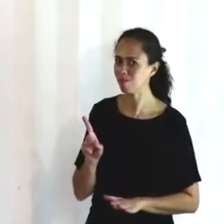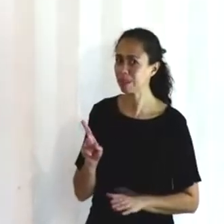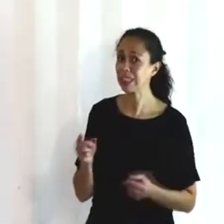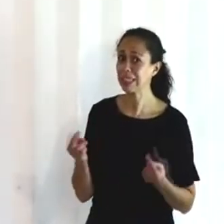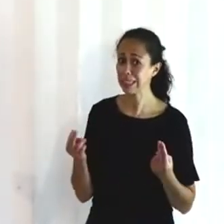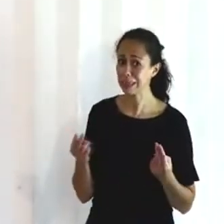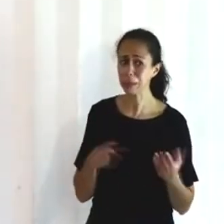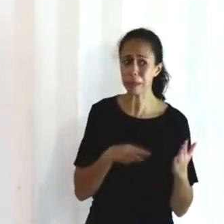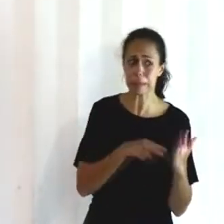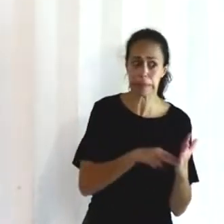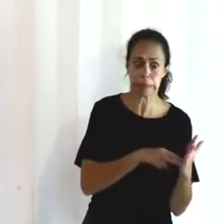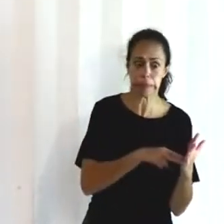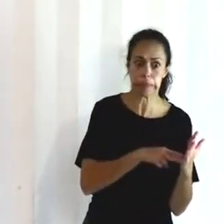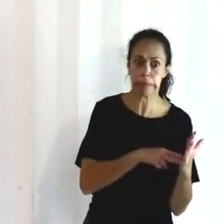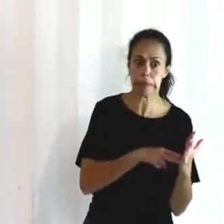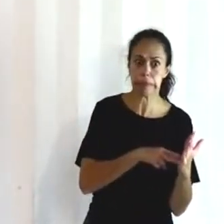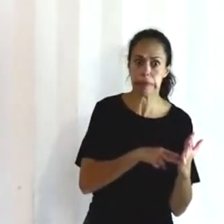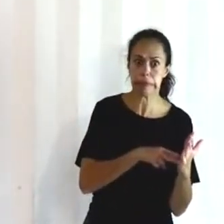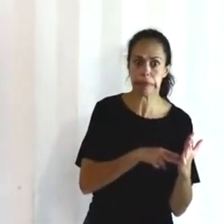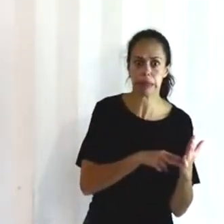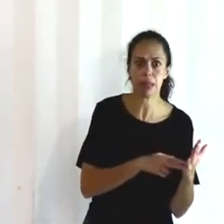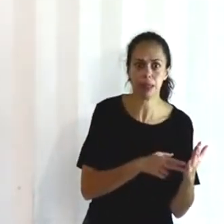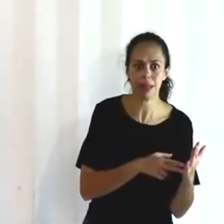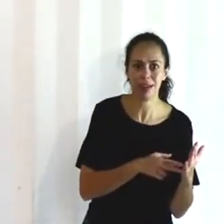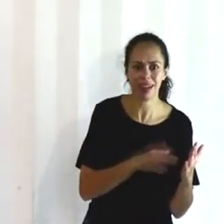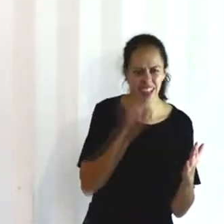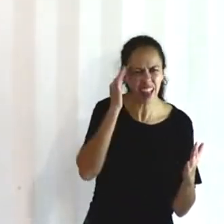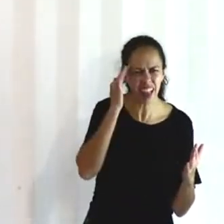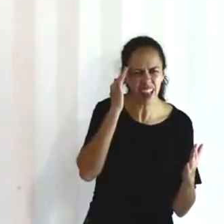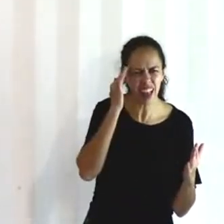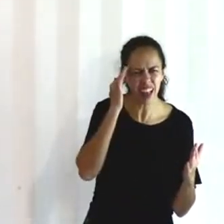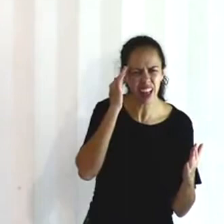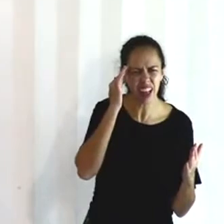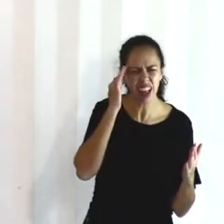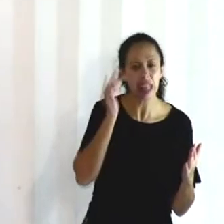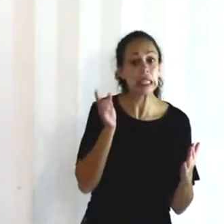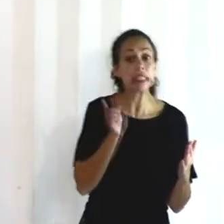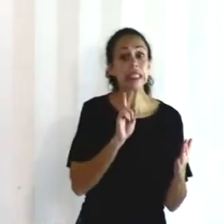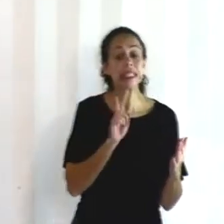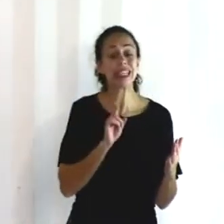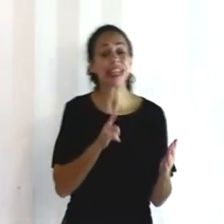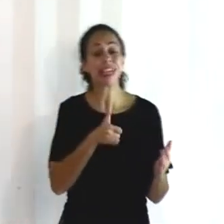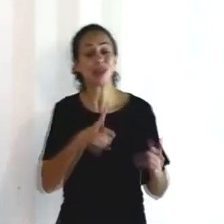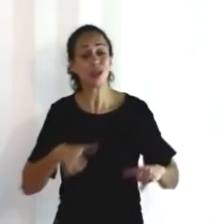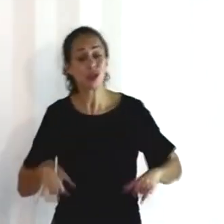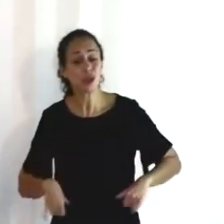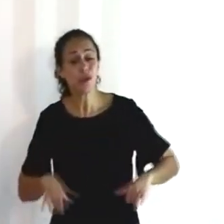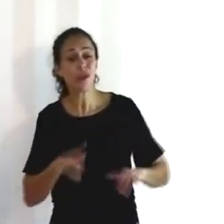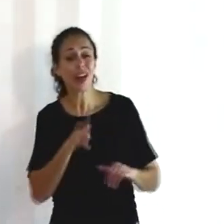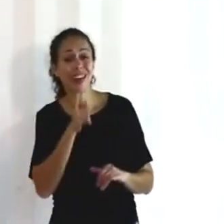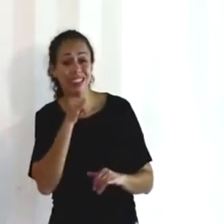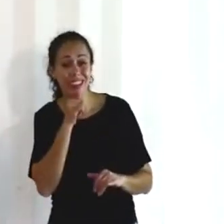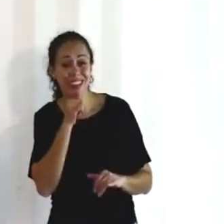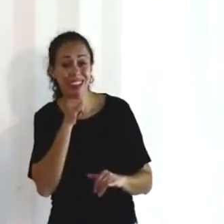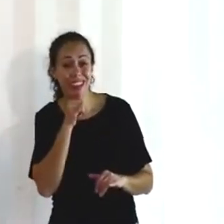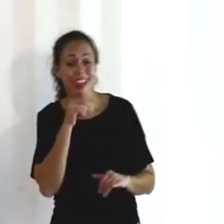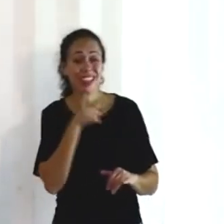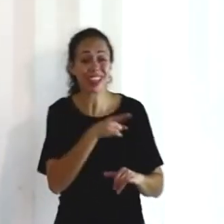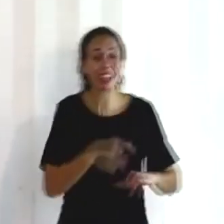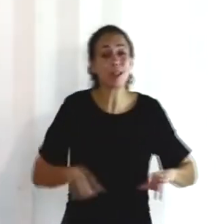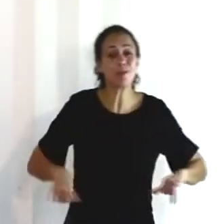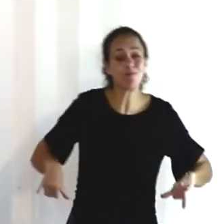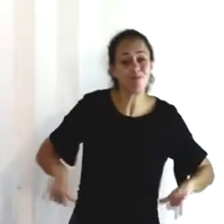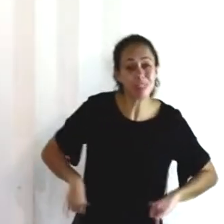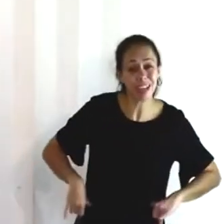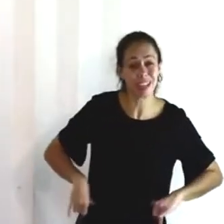na tomada, tomando todo o choque daquela corrente. Porque o perdão liberta e a falta